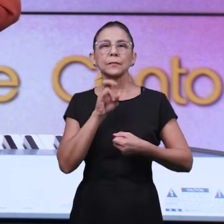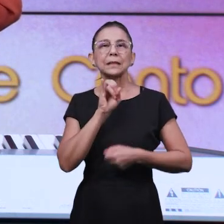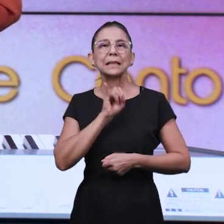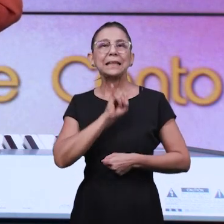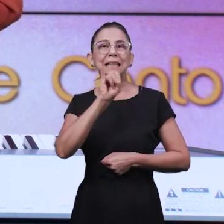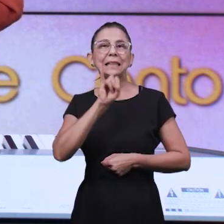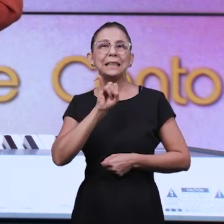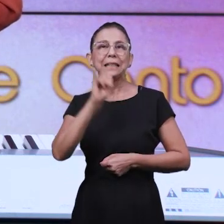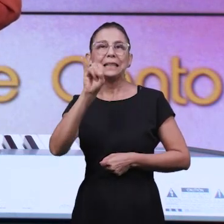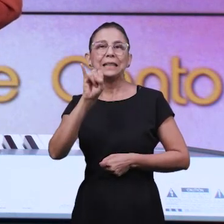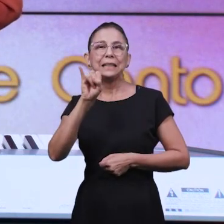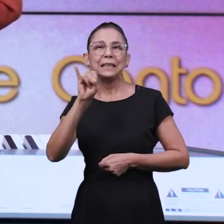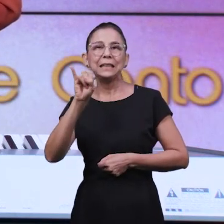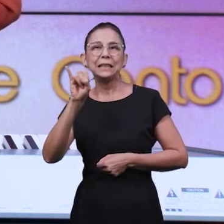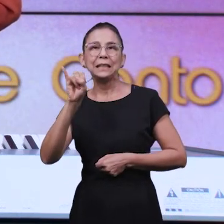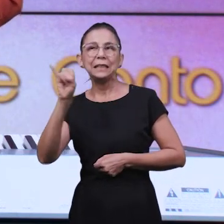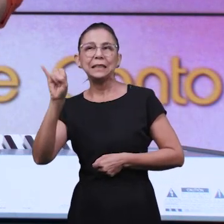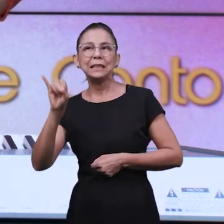E